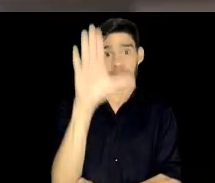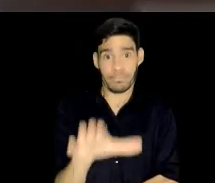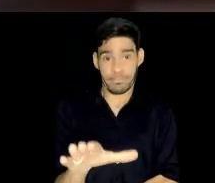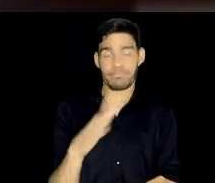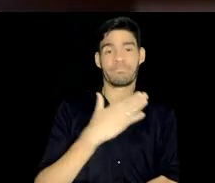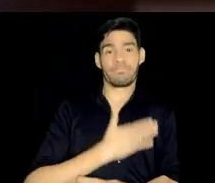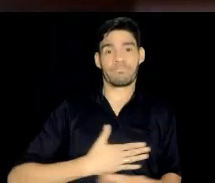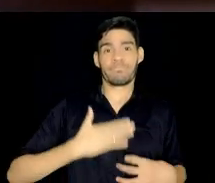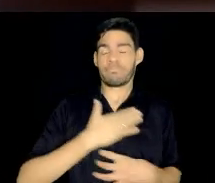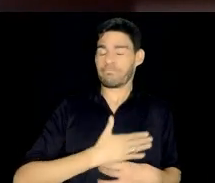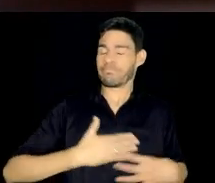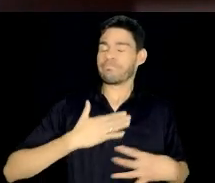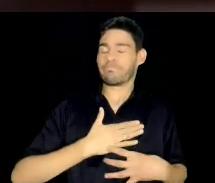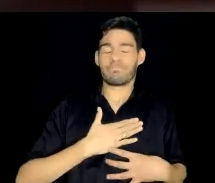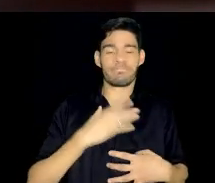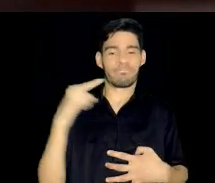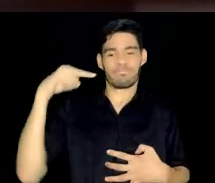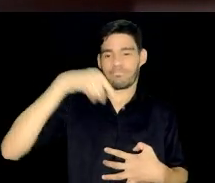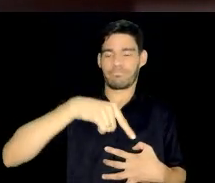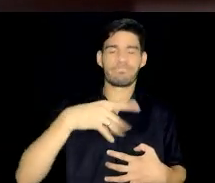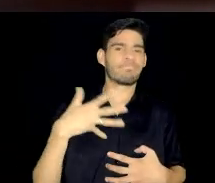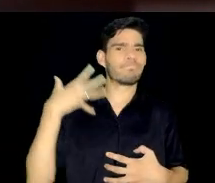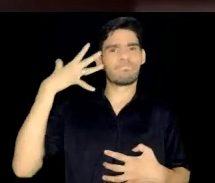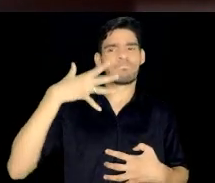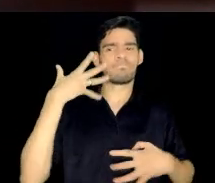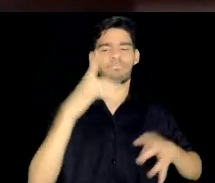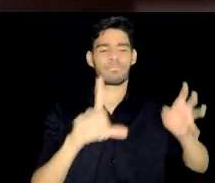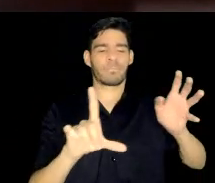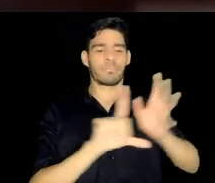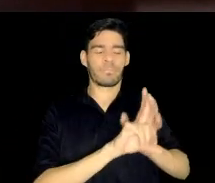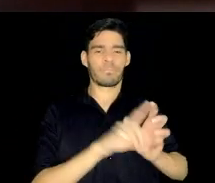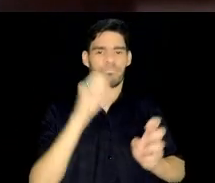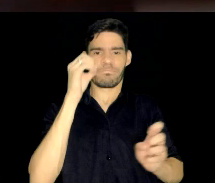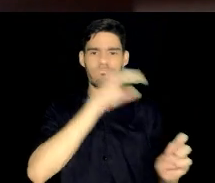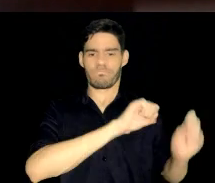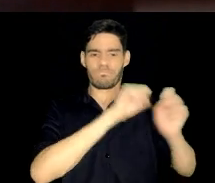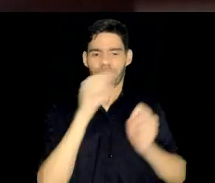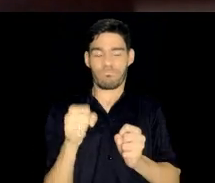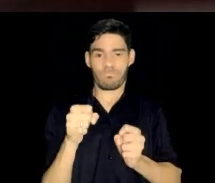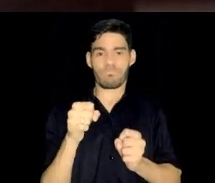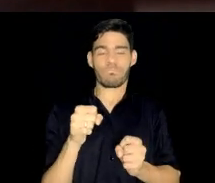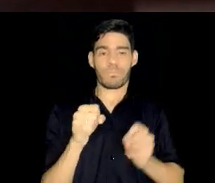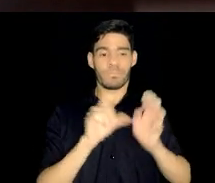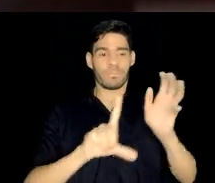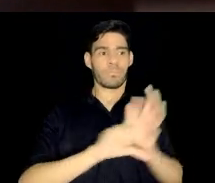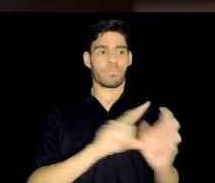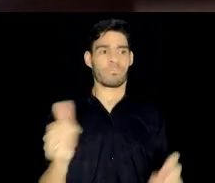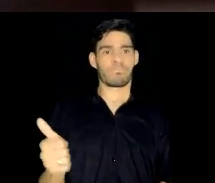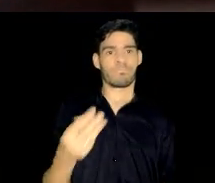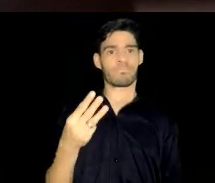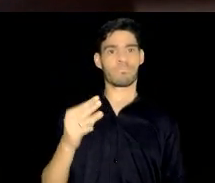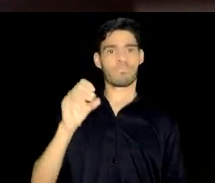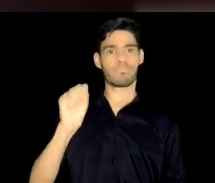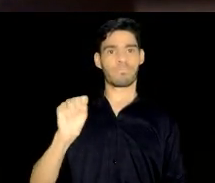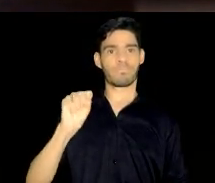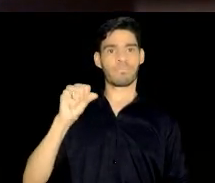Boa tarde, é um prazer muito grande estar aqui falando sobre a Lei de Abuso de Autoridade, a Lei